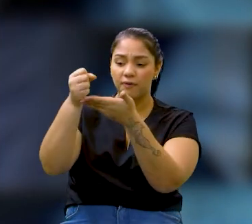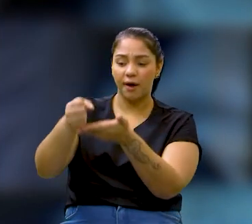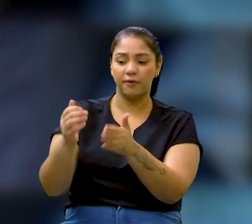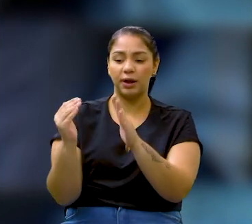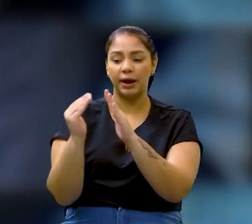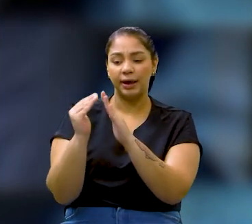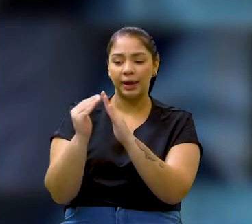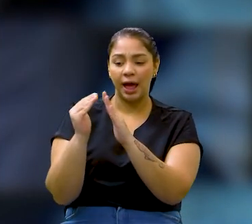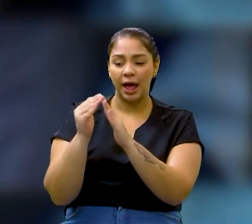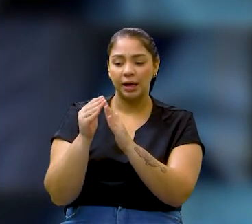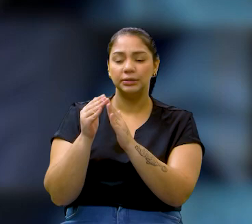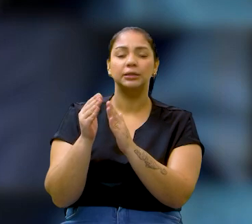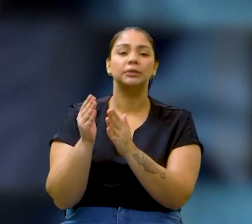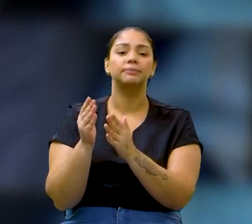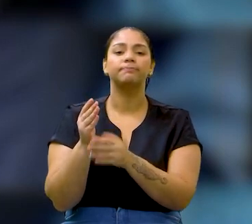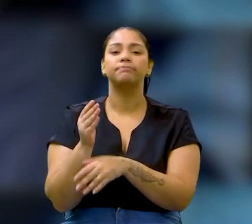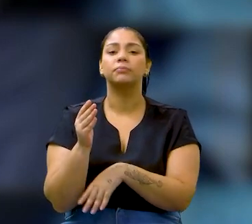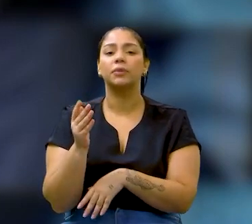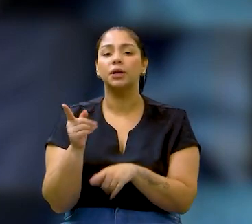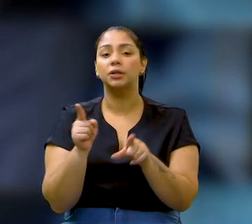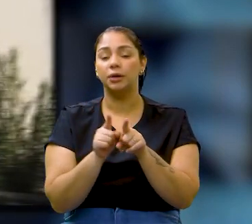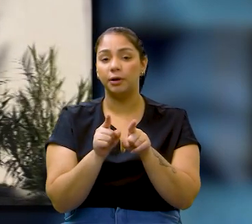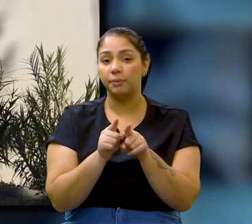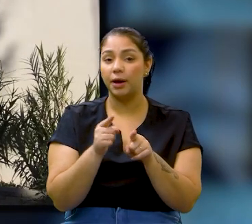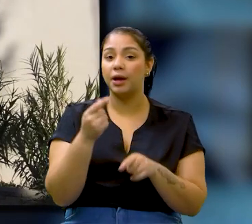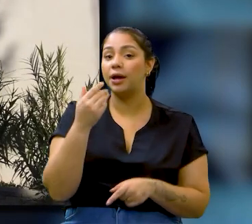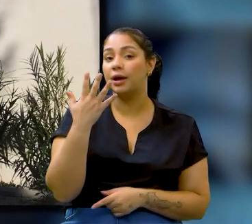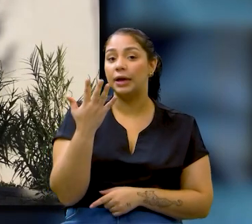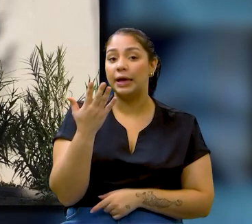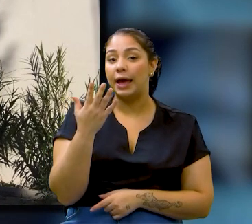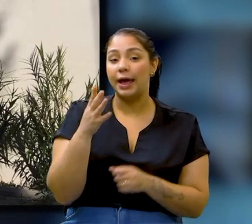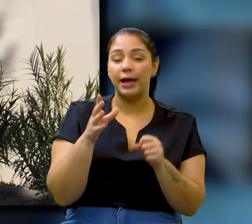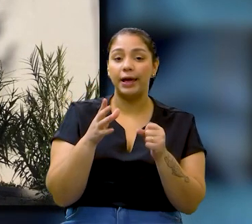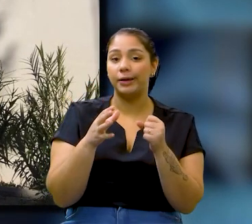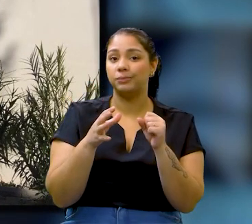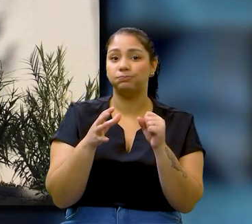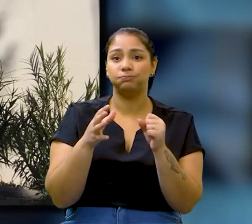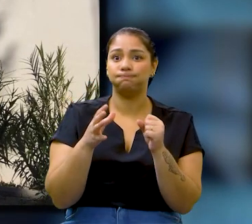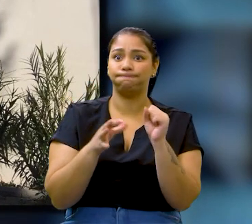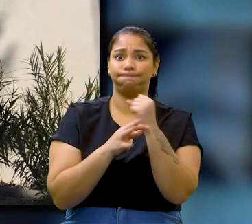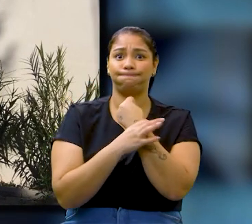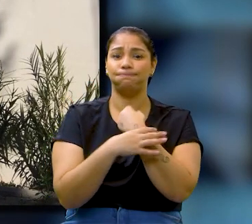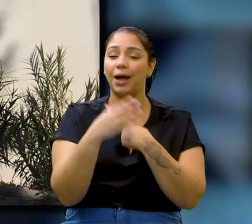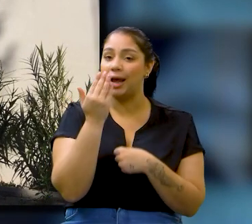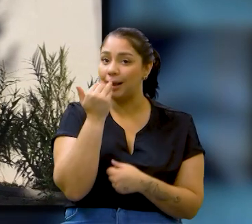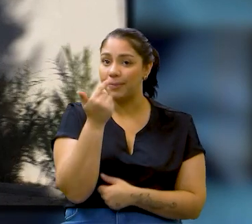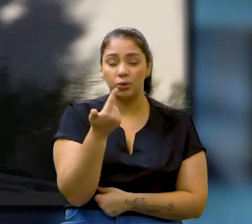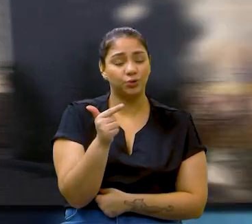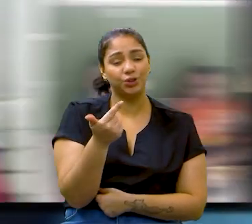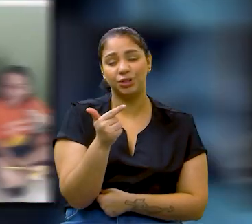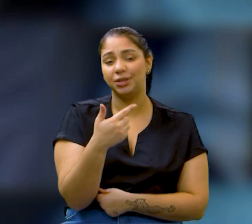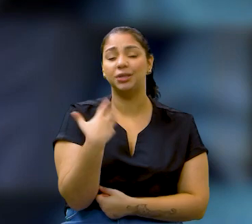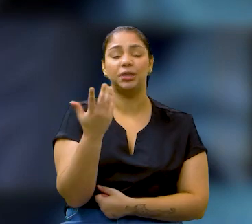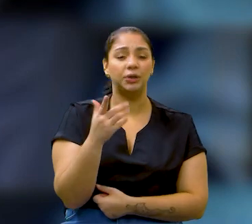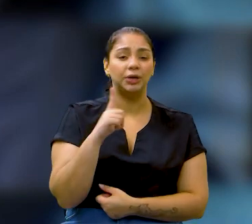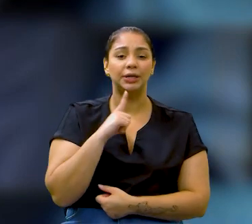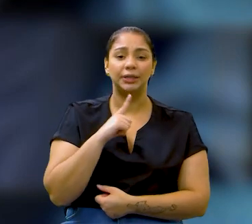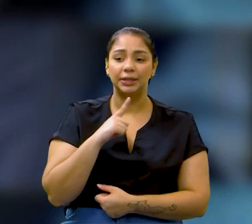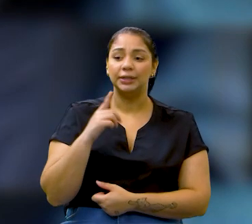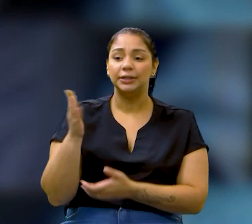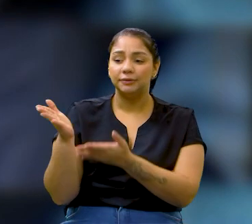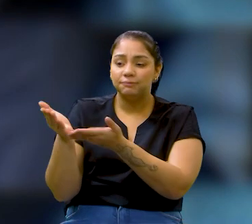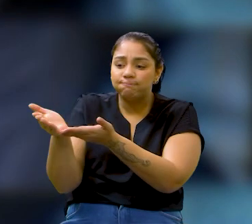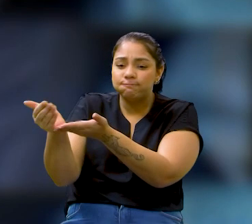para as crianças. Com certeza a insegurança alimentar também foi muito grande, então a gente fazia